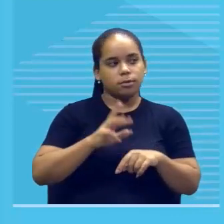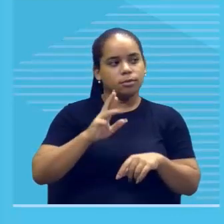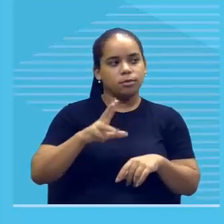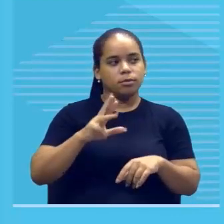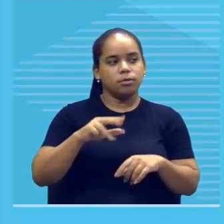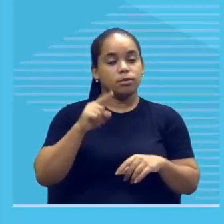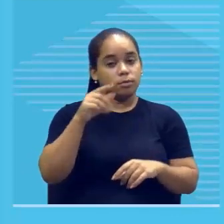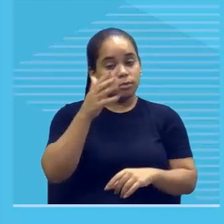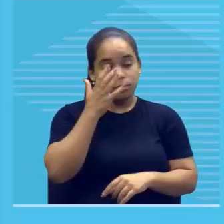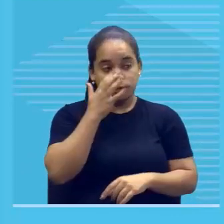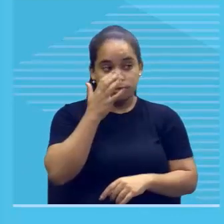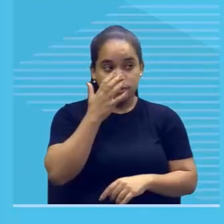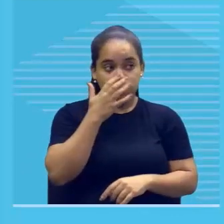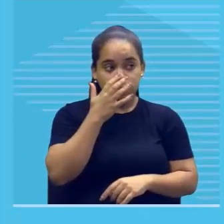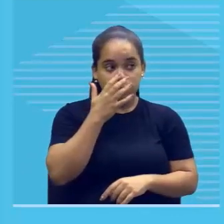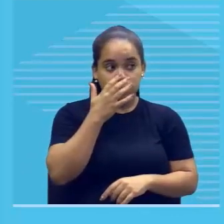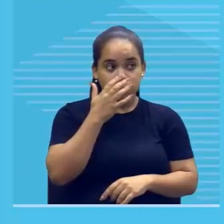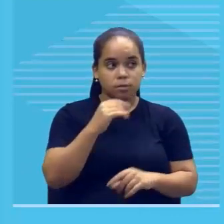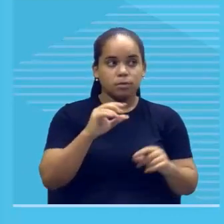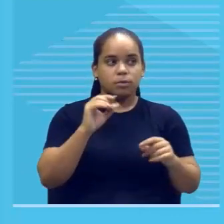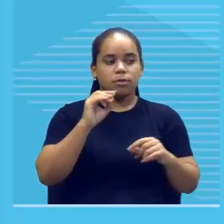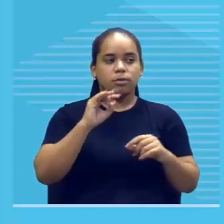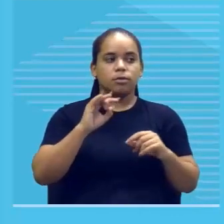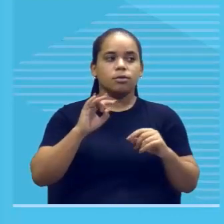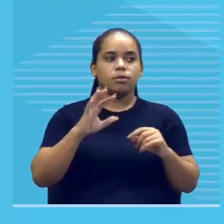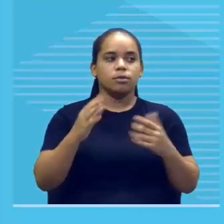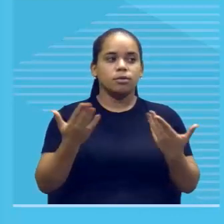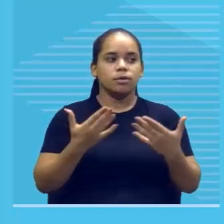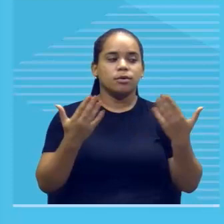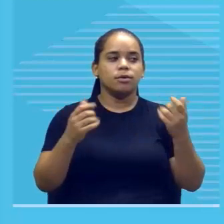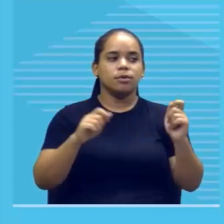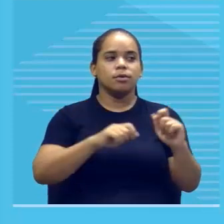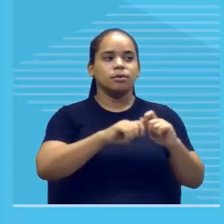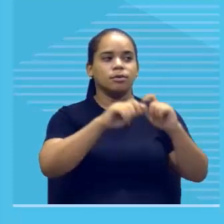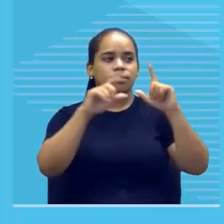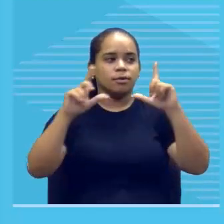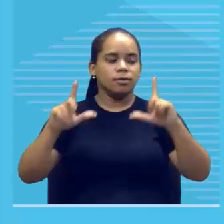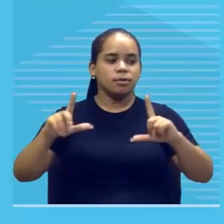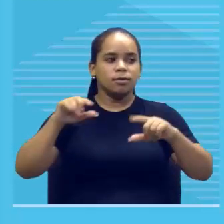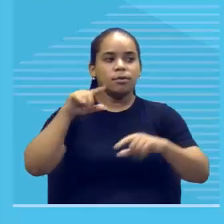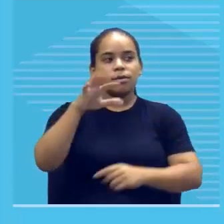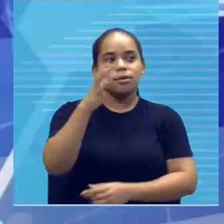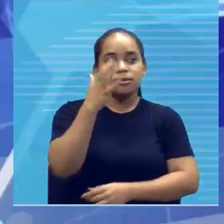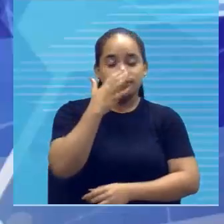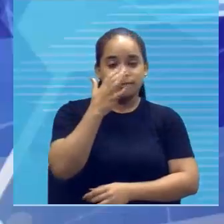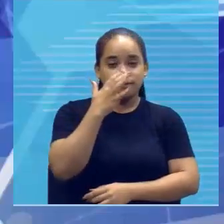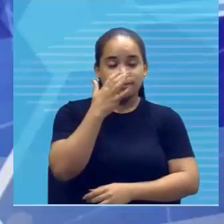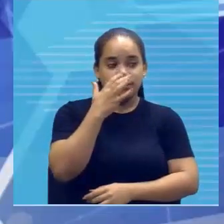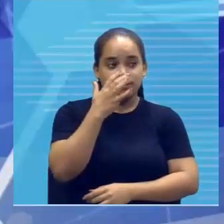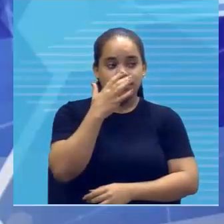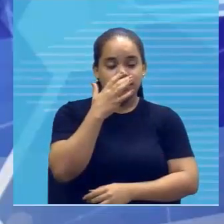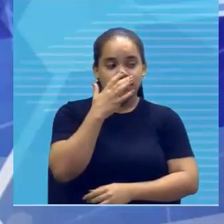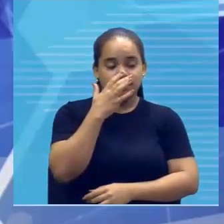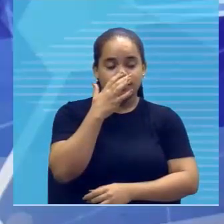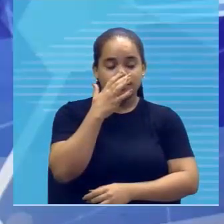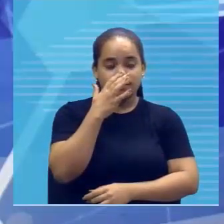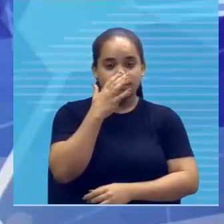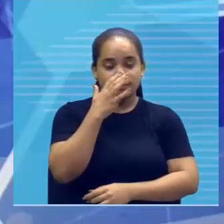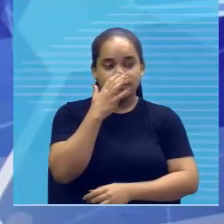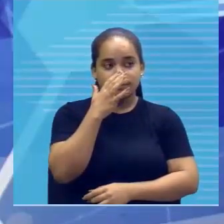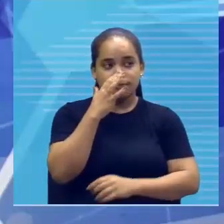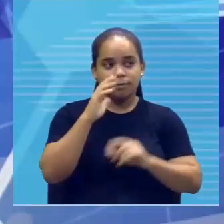você está assistindo Não é querendo fazer propaganda bota em tela cheia mim produção Vocês estão assistindo o